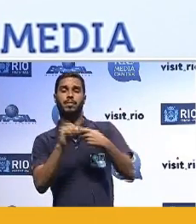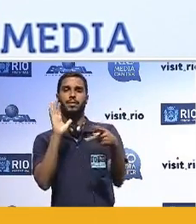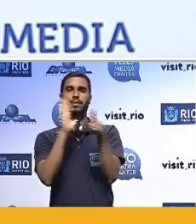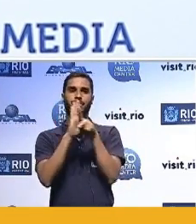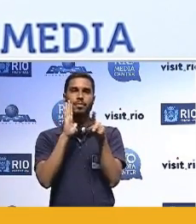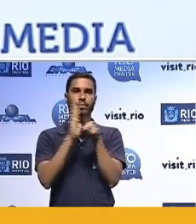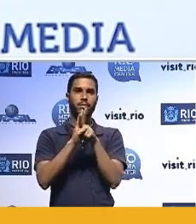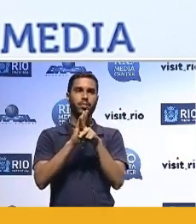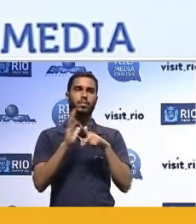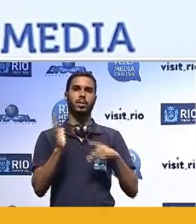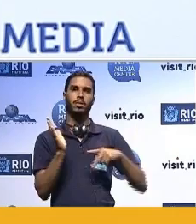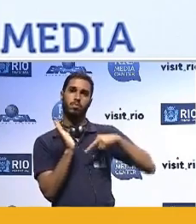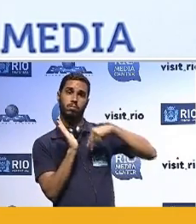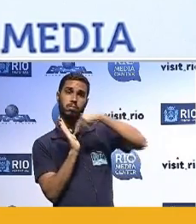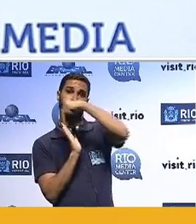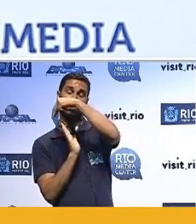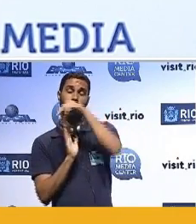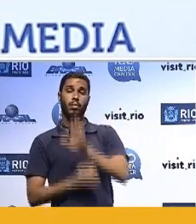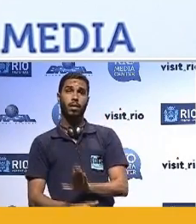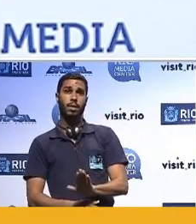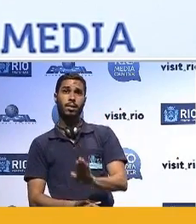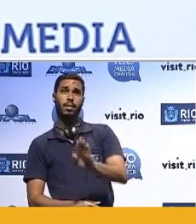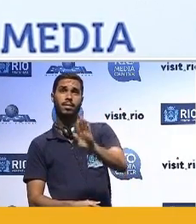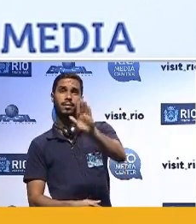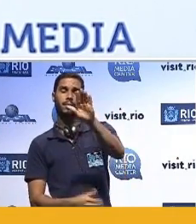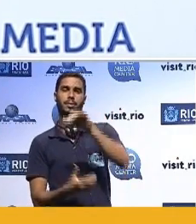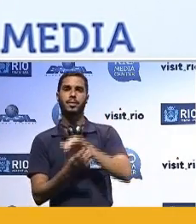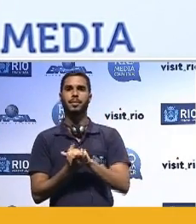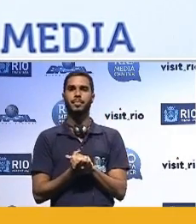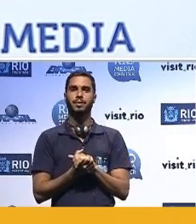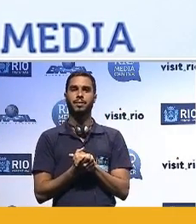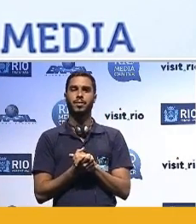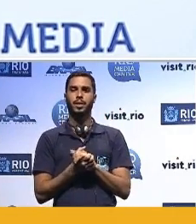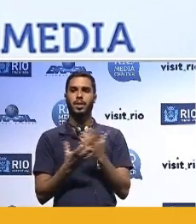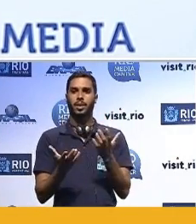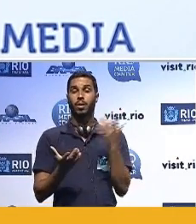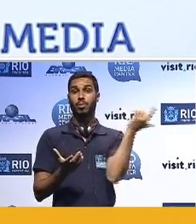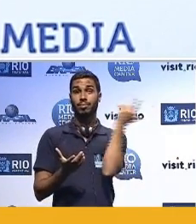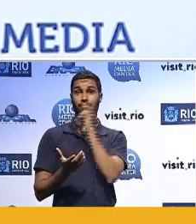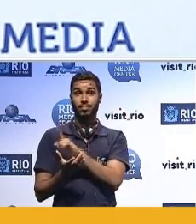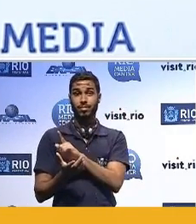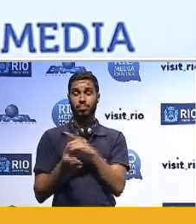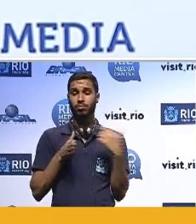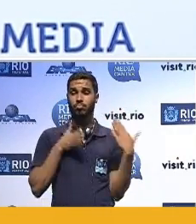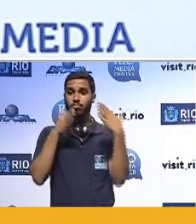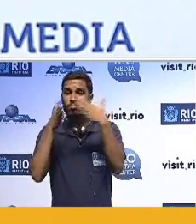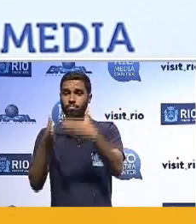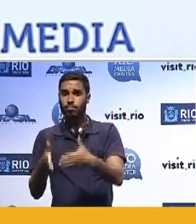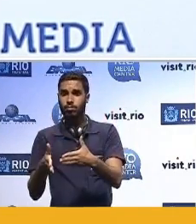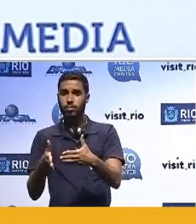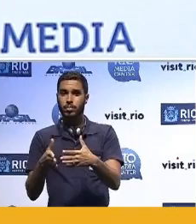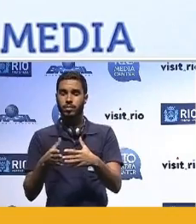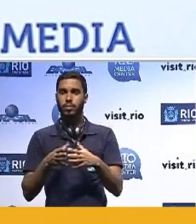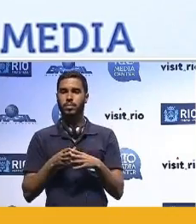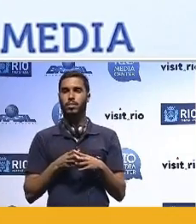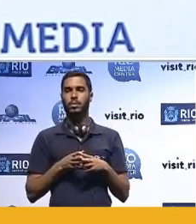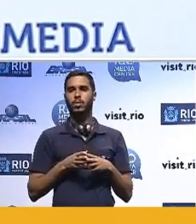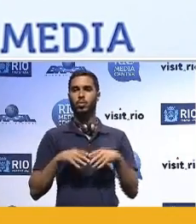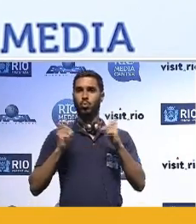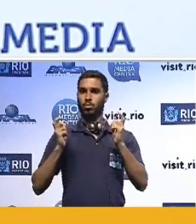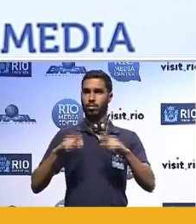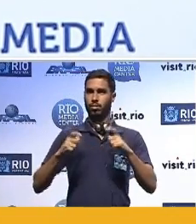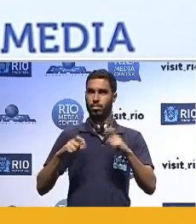Clodoaldo Silva chegar até, né, a parte da, até onde ele